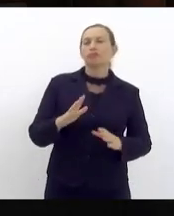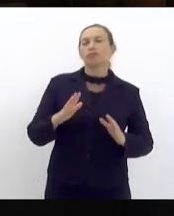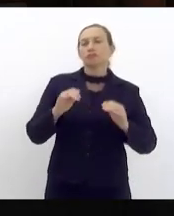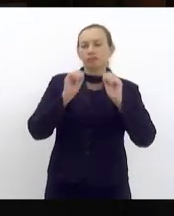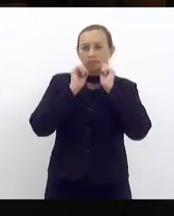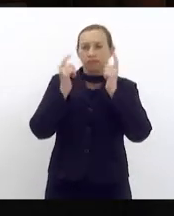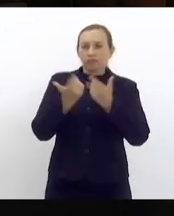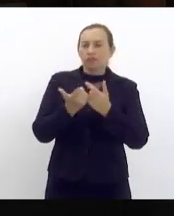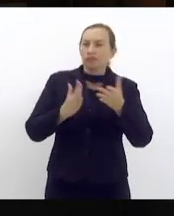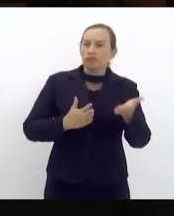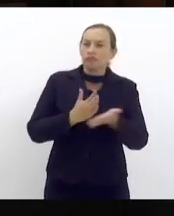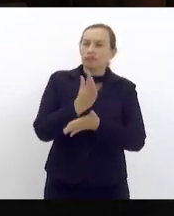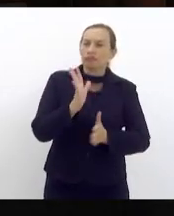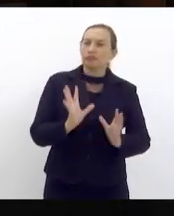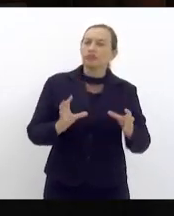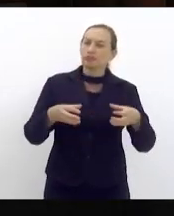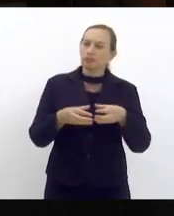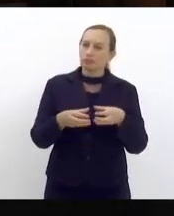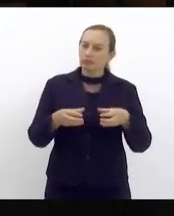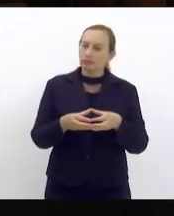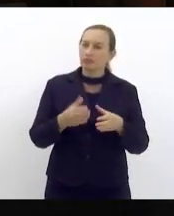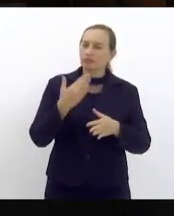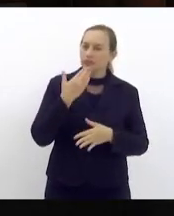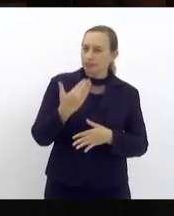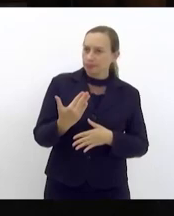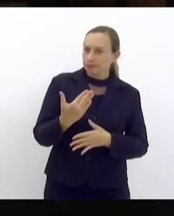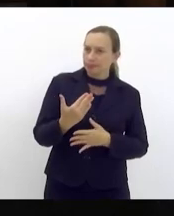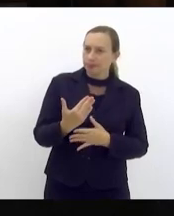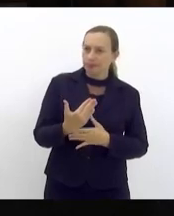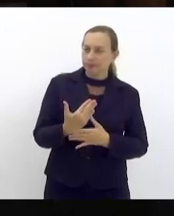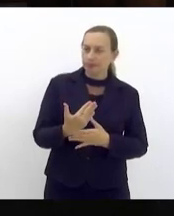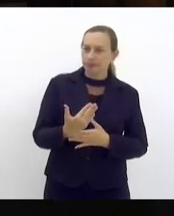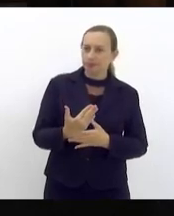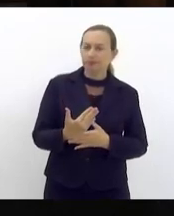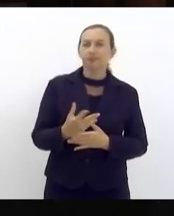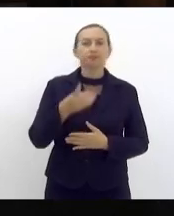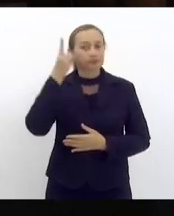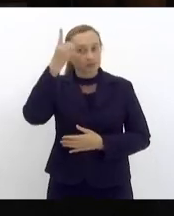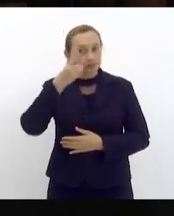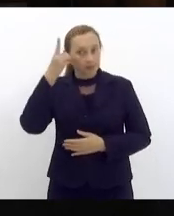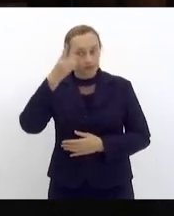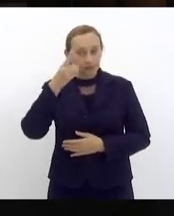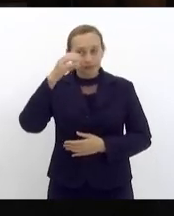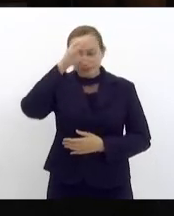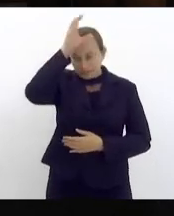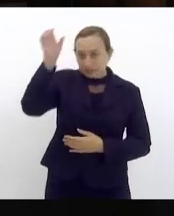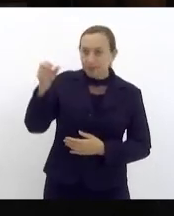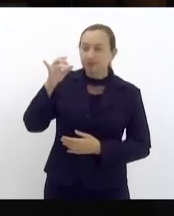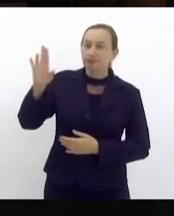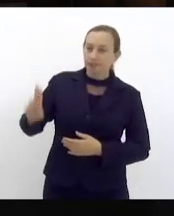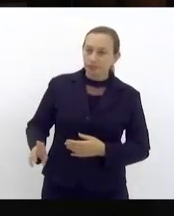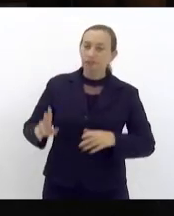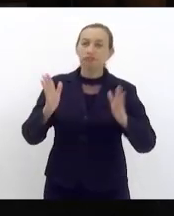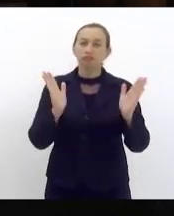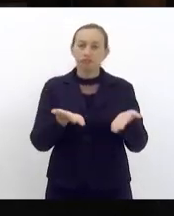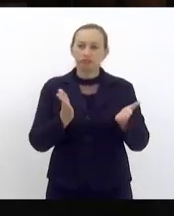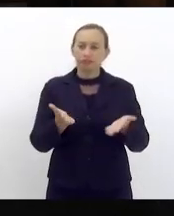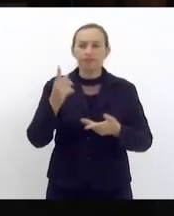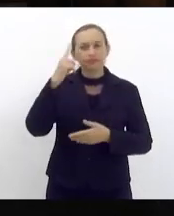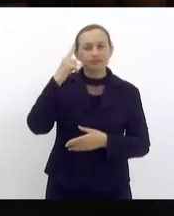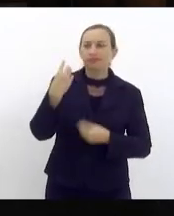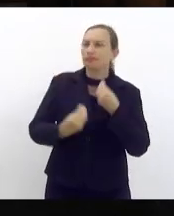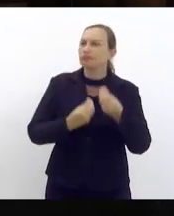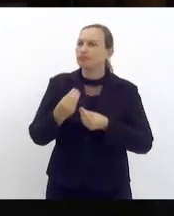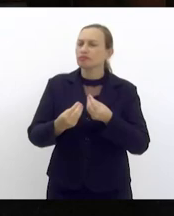nossa comissão é sugestão da nossa queridíssima deputada tia Ju e que hoje a gente pensa como